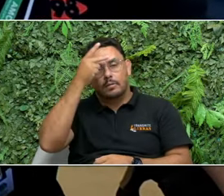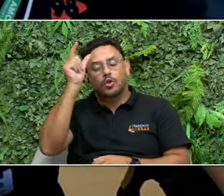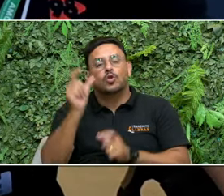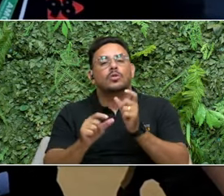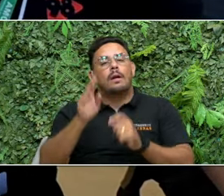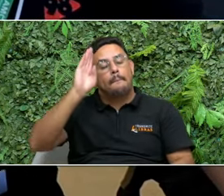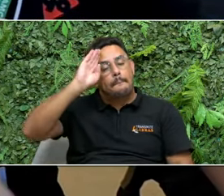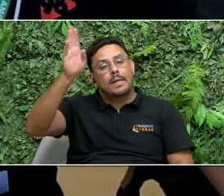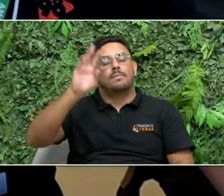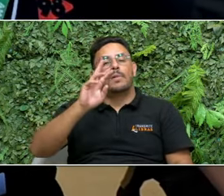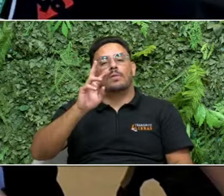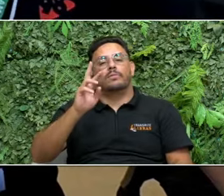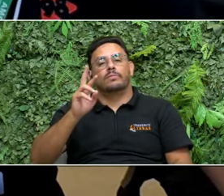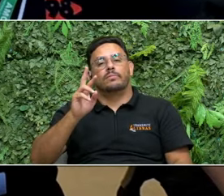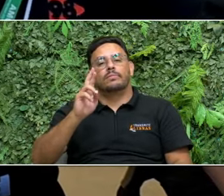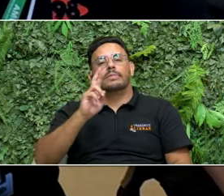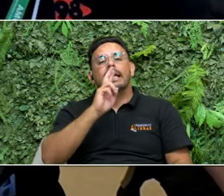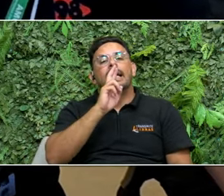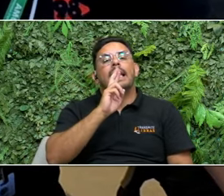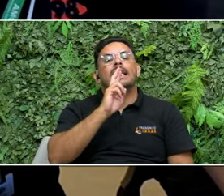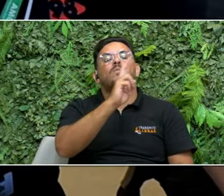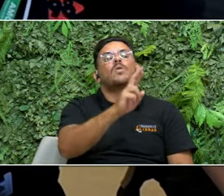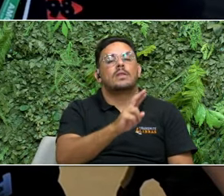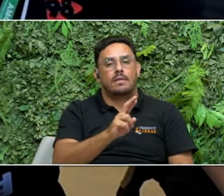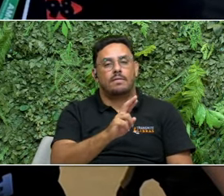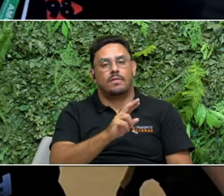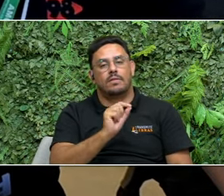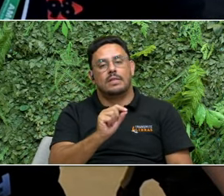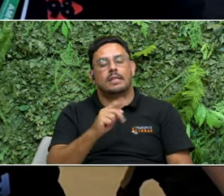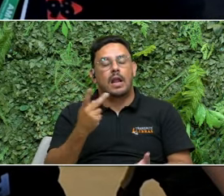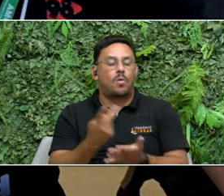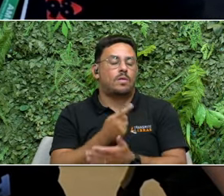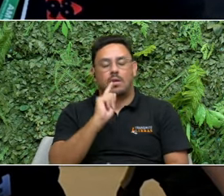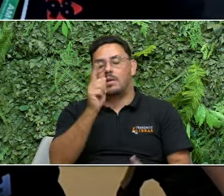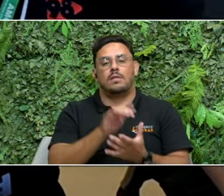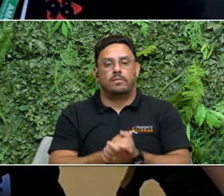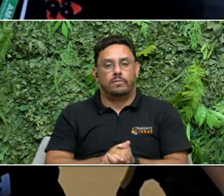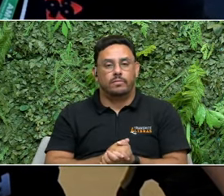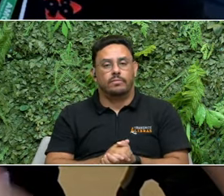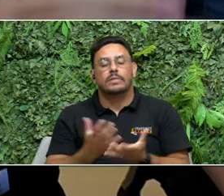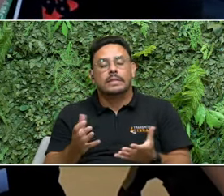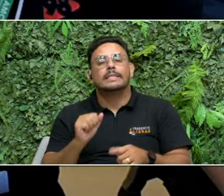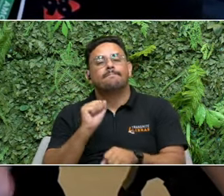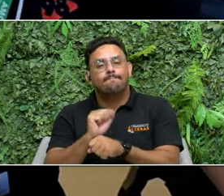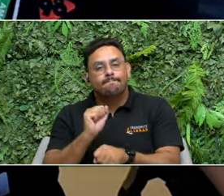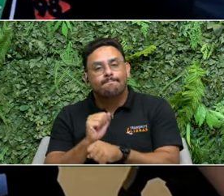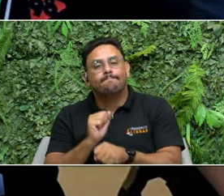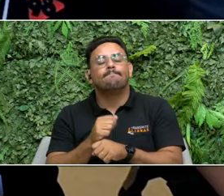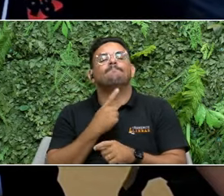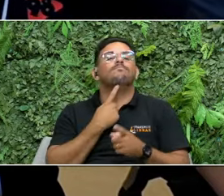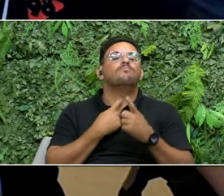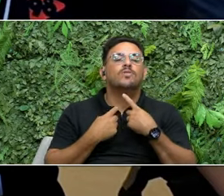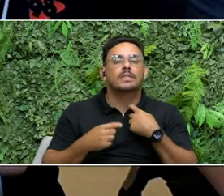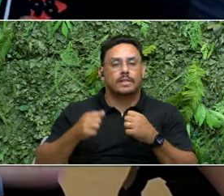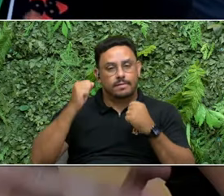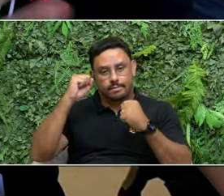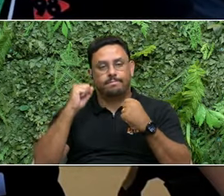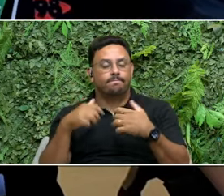principais responsáveis se a coisa não acontecer da forma esperada desejada pelo